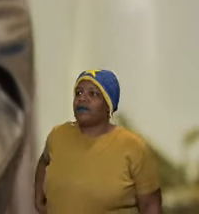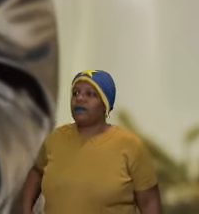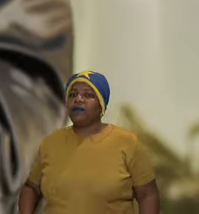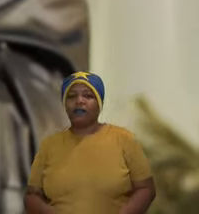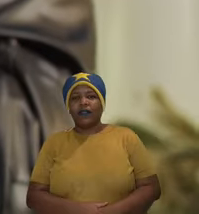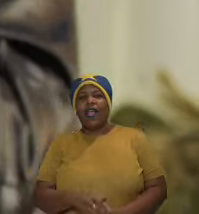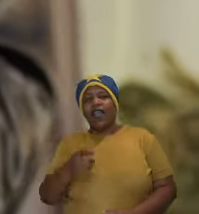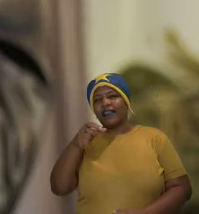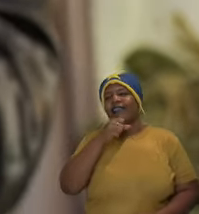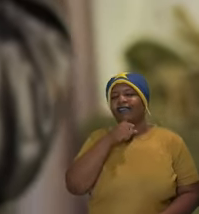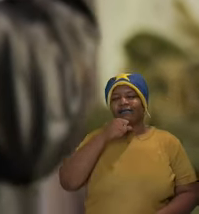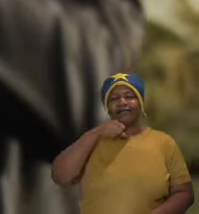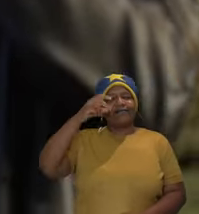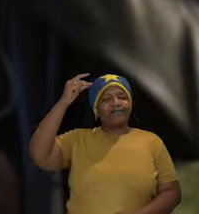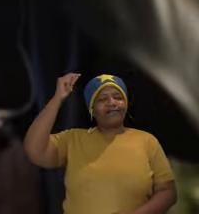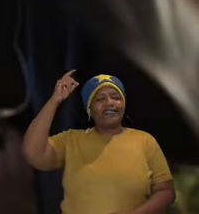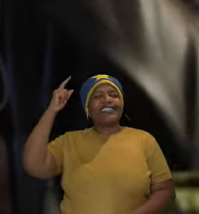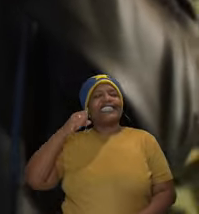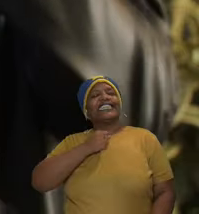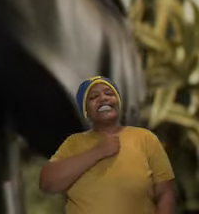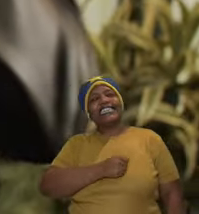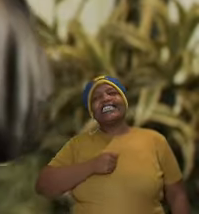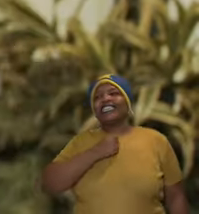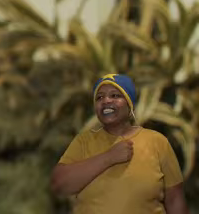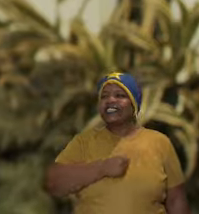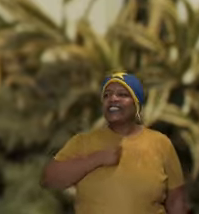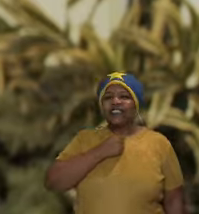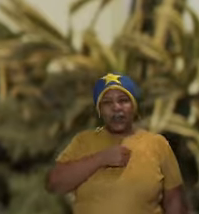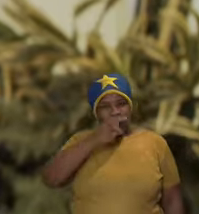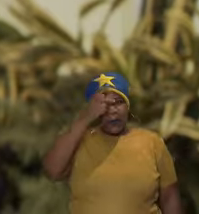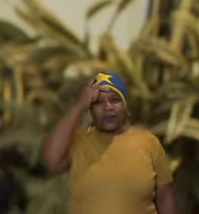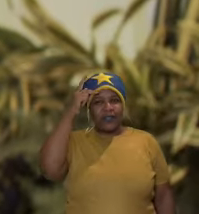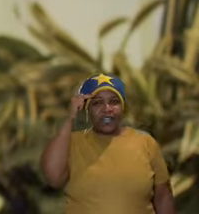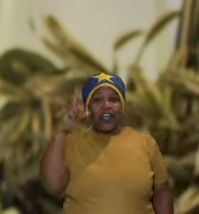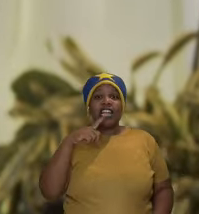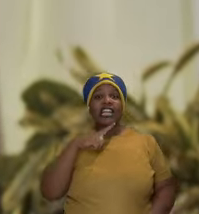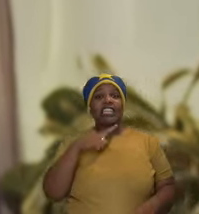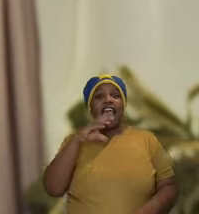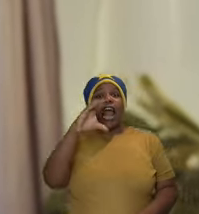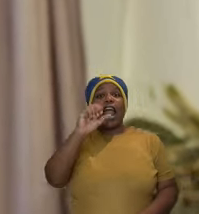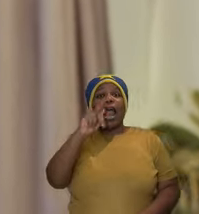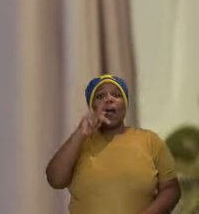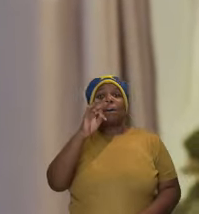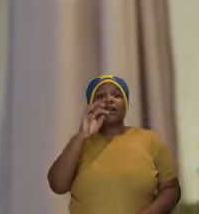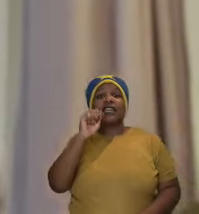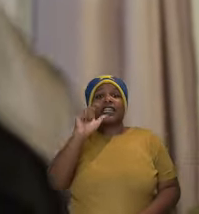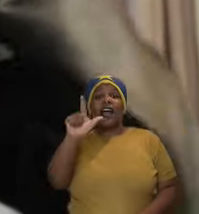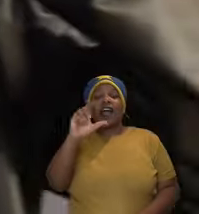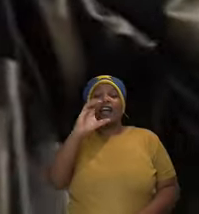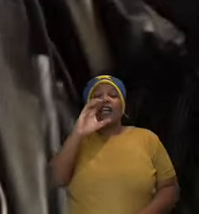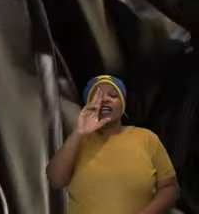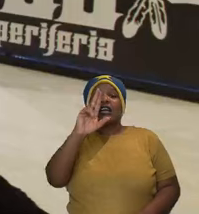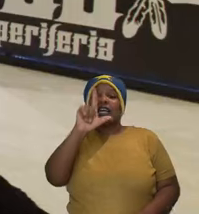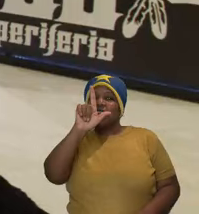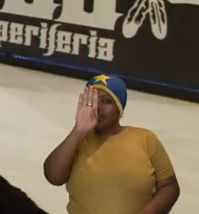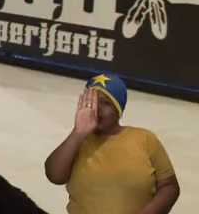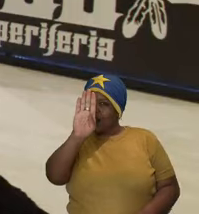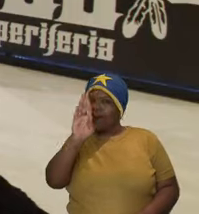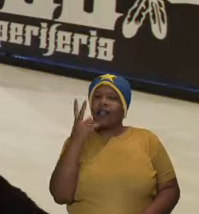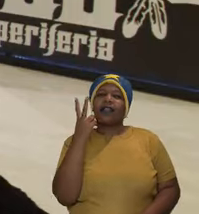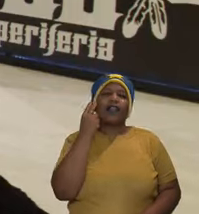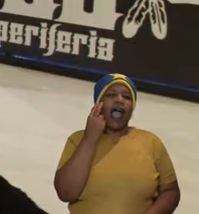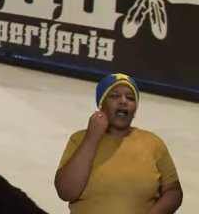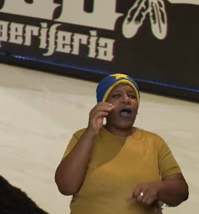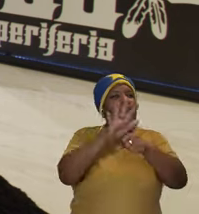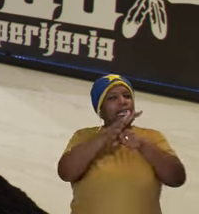também é nostálgica, hein? Com certeza. Essa aqui pra rapaziada que curtiu a Capital Club. Salve o Marquinho da Smurfs também. Taguá, Samambaia.